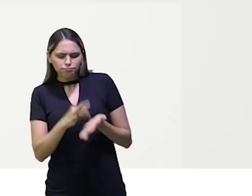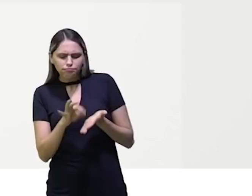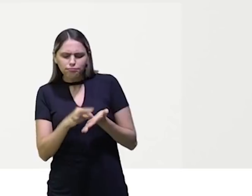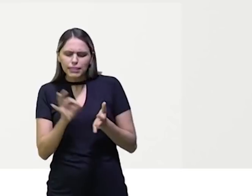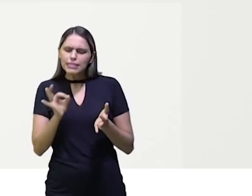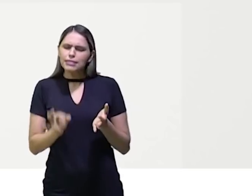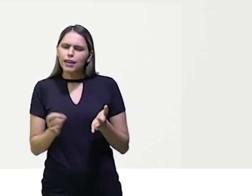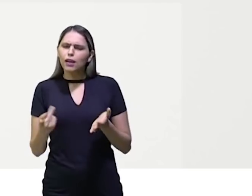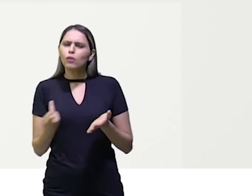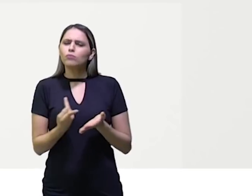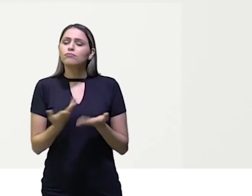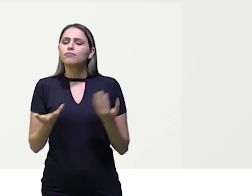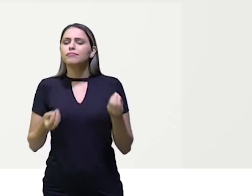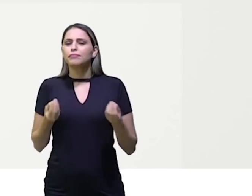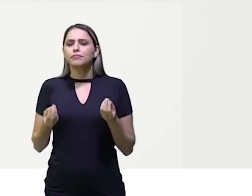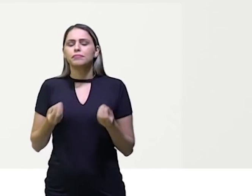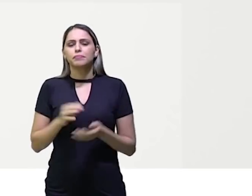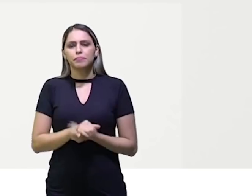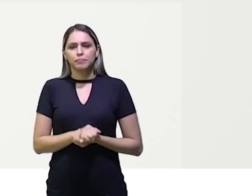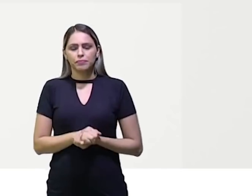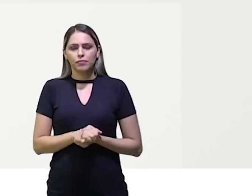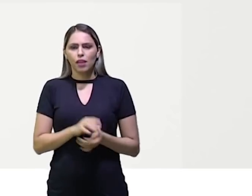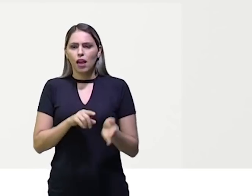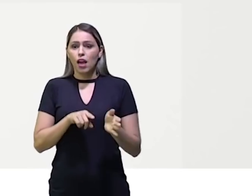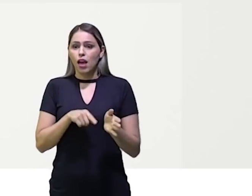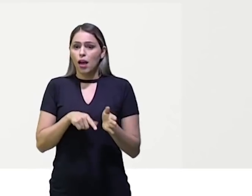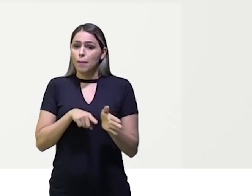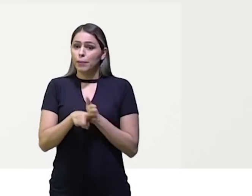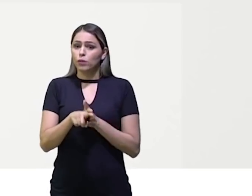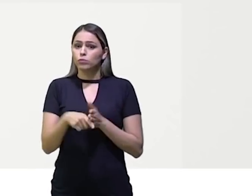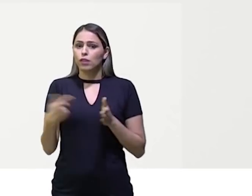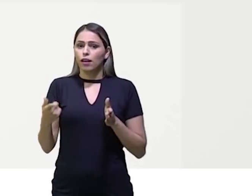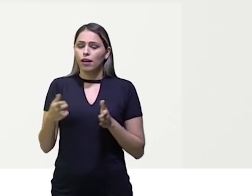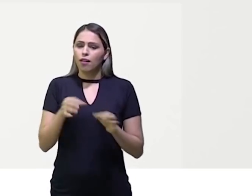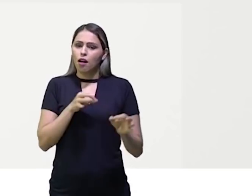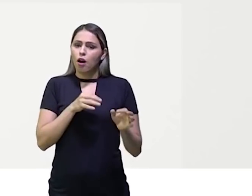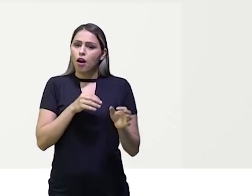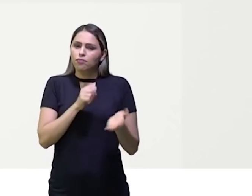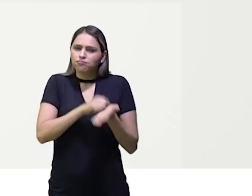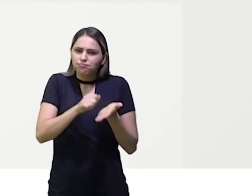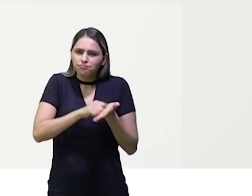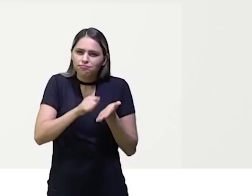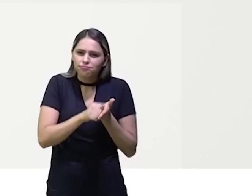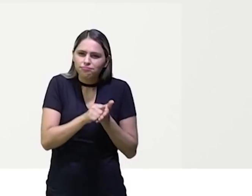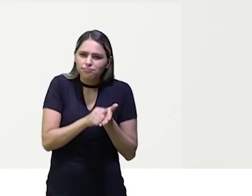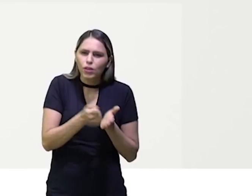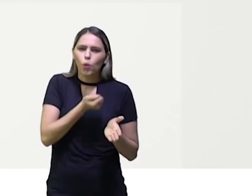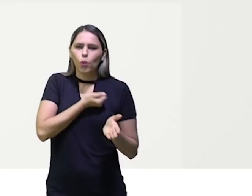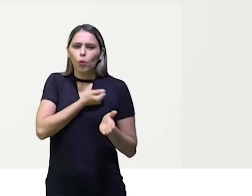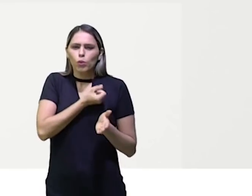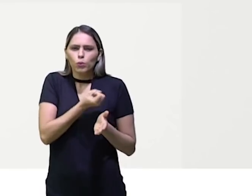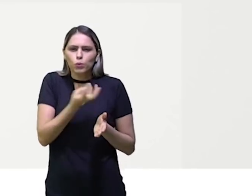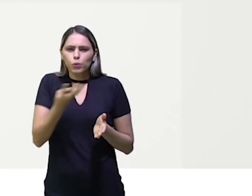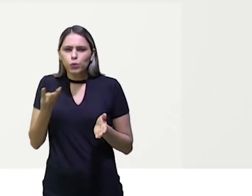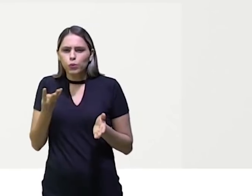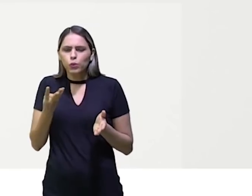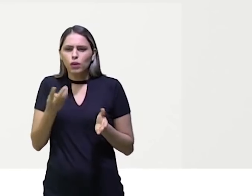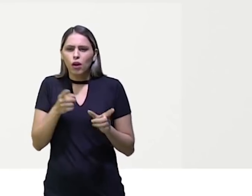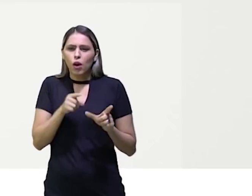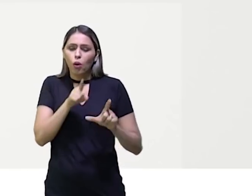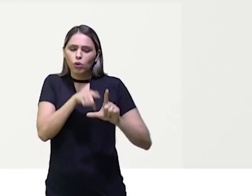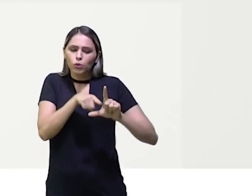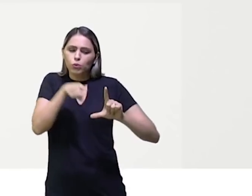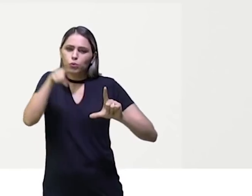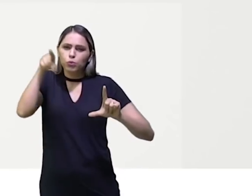ó. Olha, a pergunta era: escreva os numerais dos balões em ordem crescente